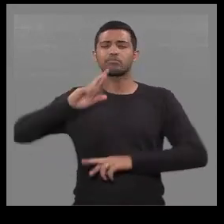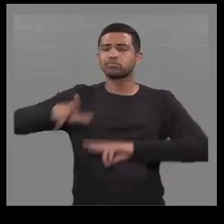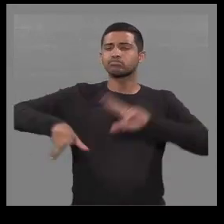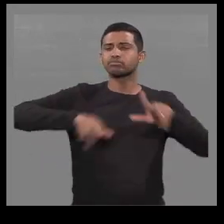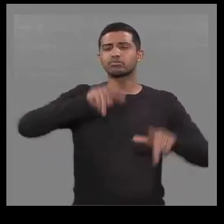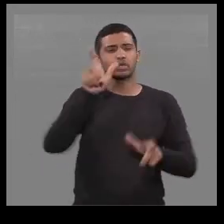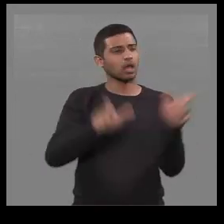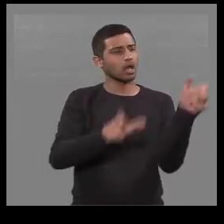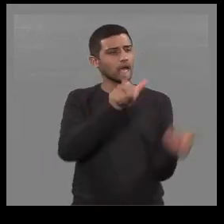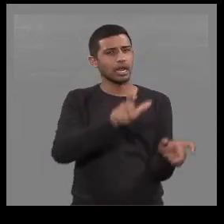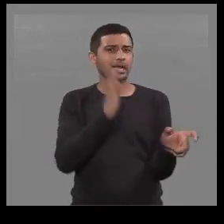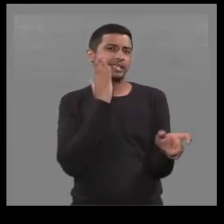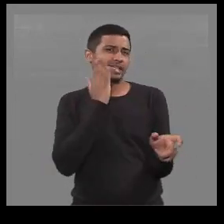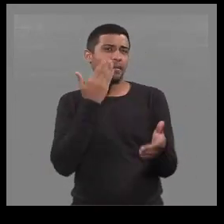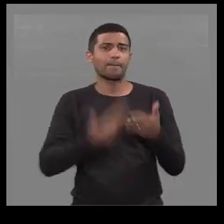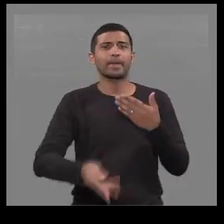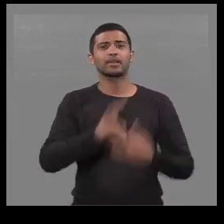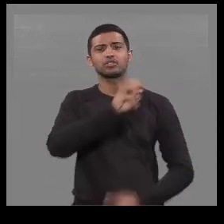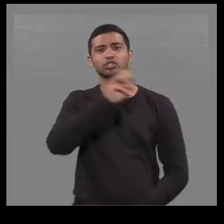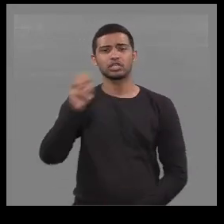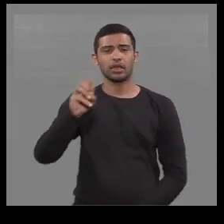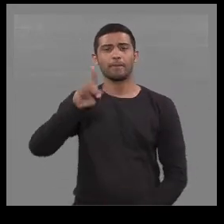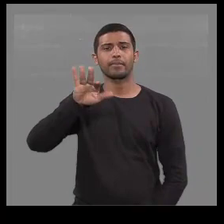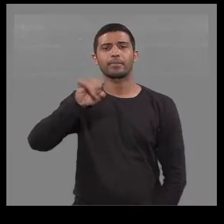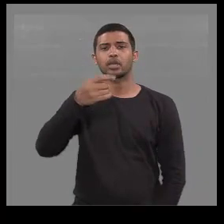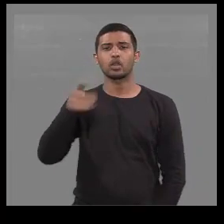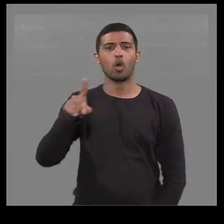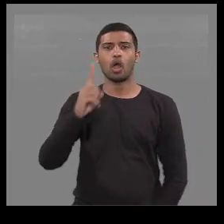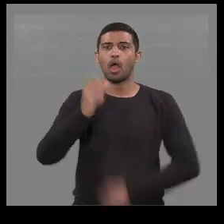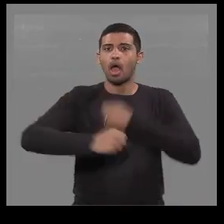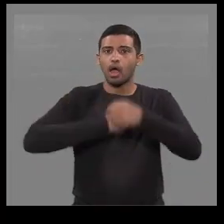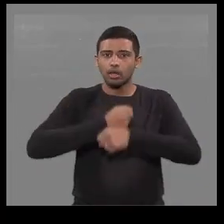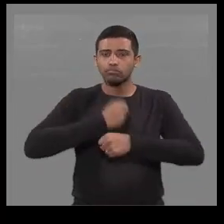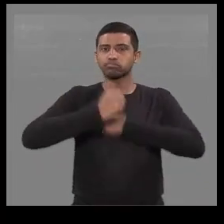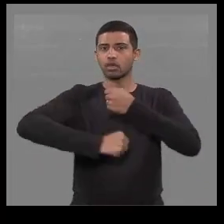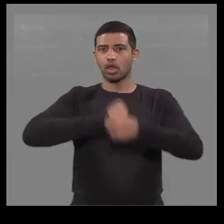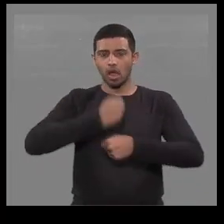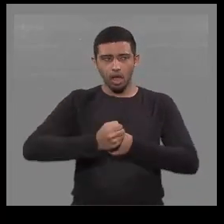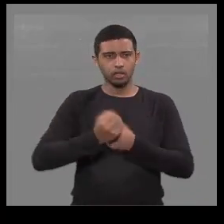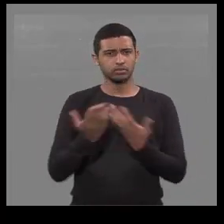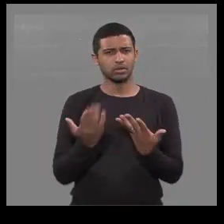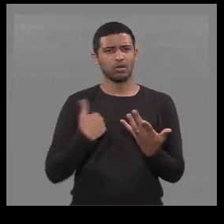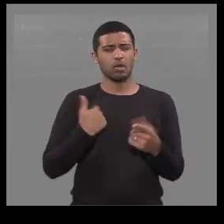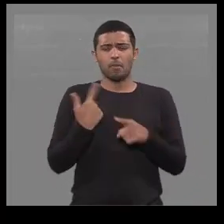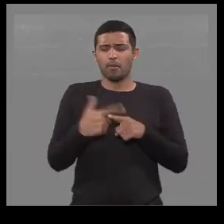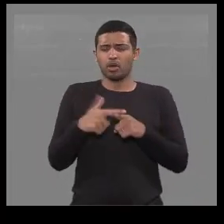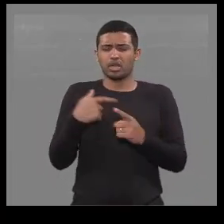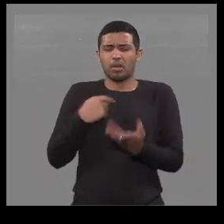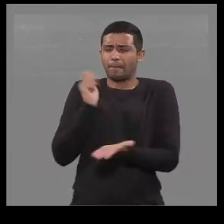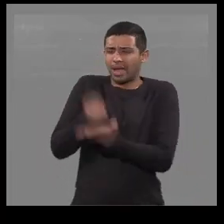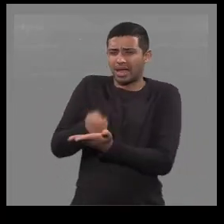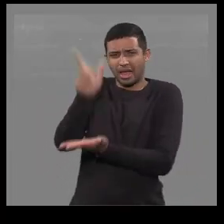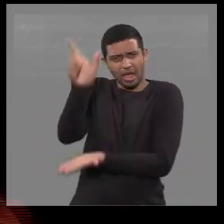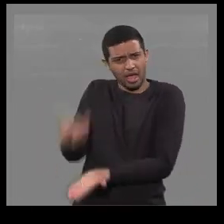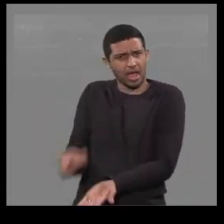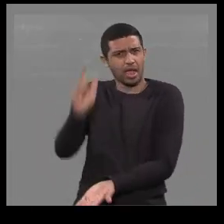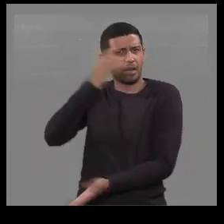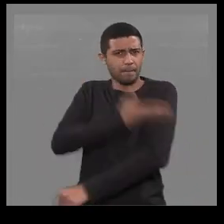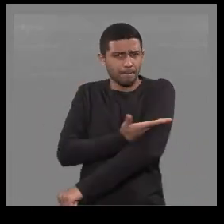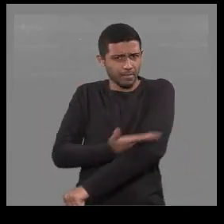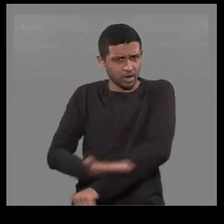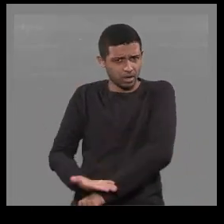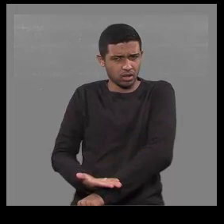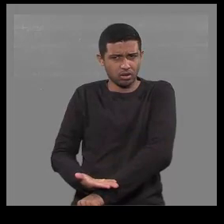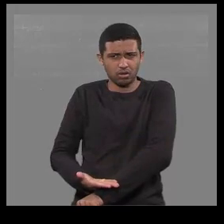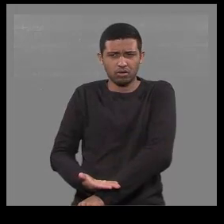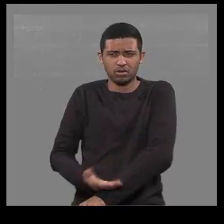entre gêneros, a gente perde cerca de 500 bilhões de reais por ano. Então, por que eu tenho que pagar para um homem